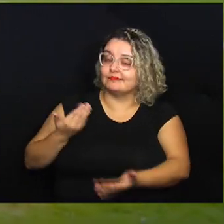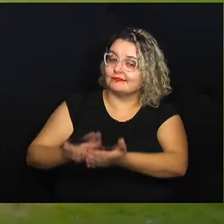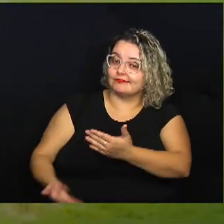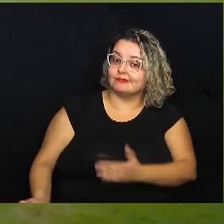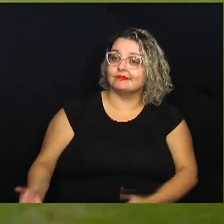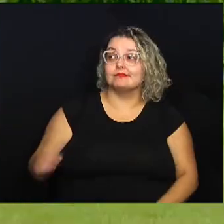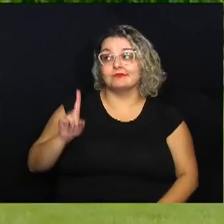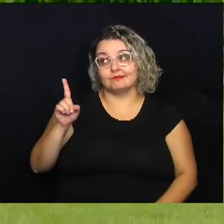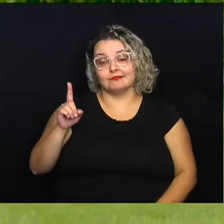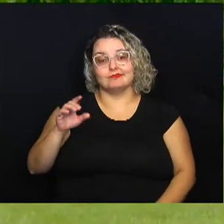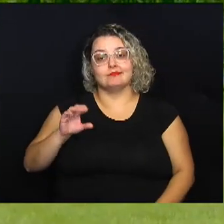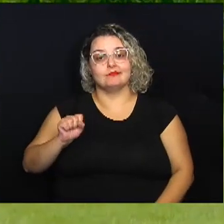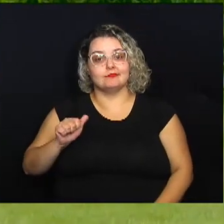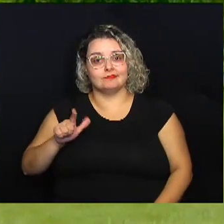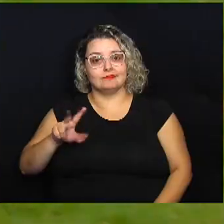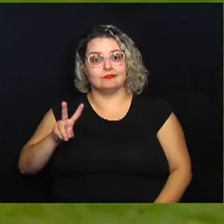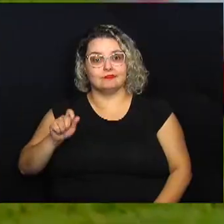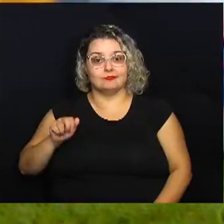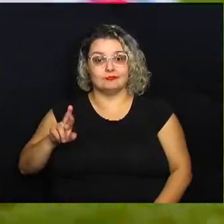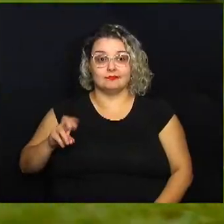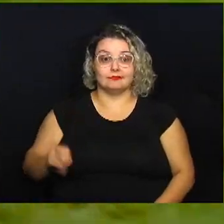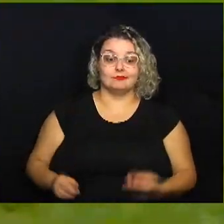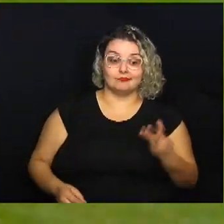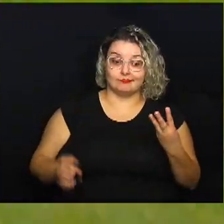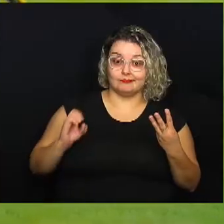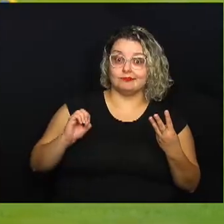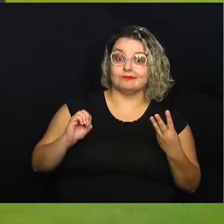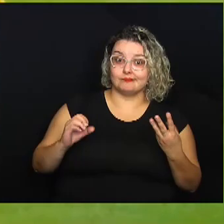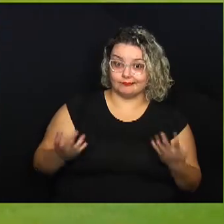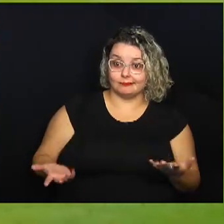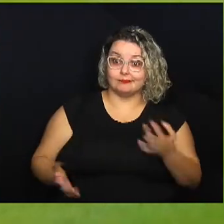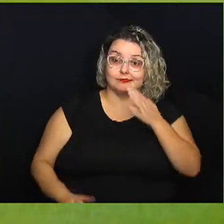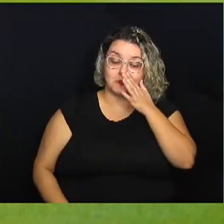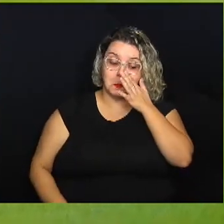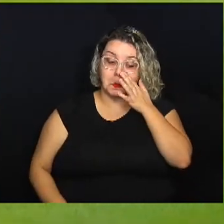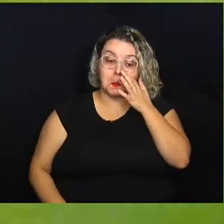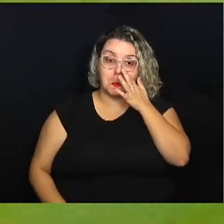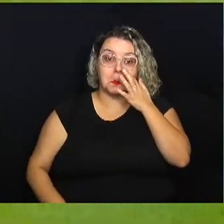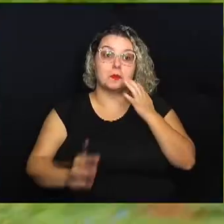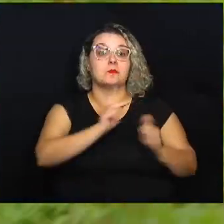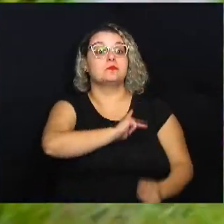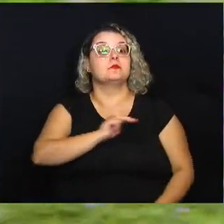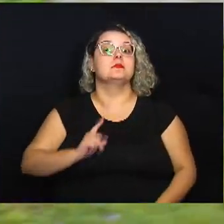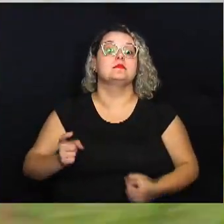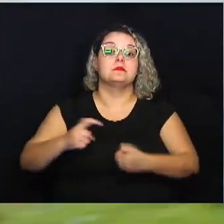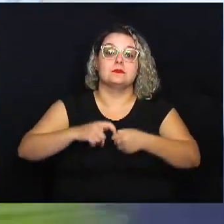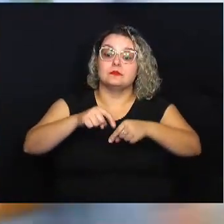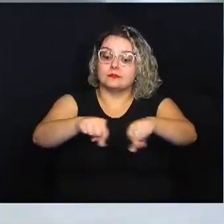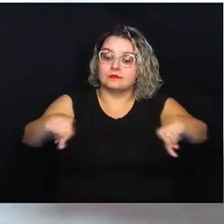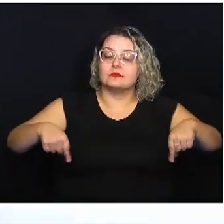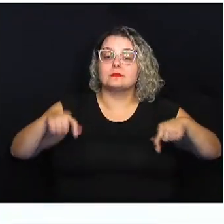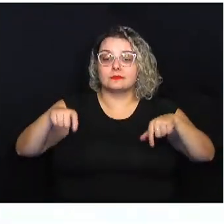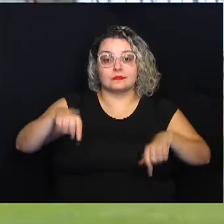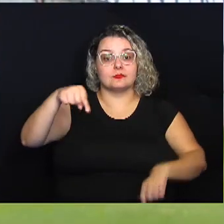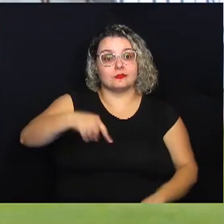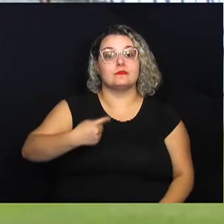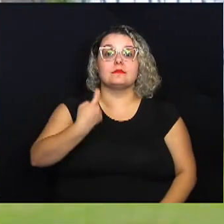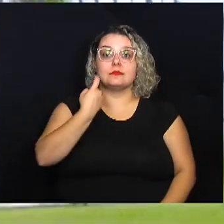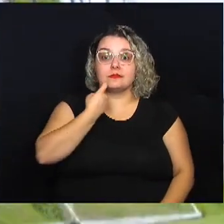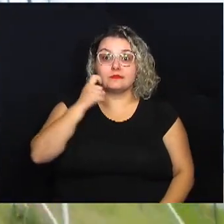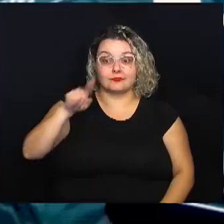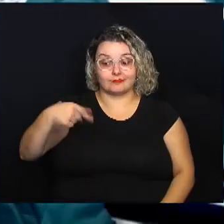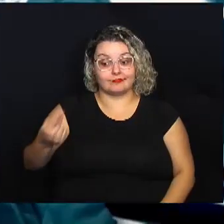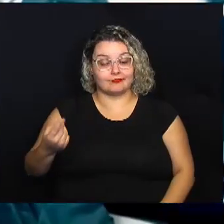Salvador diante do Vitória por 3-0. A Ponte Preta volta a campo nesta sexta-feira, depois de